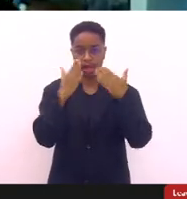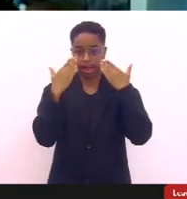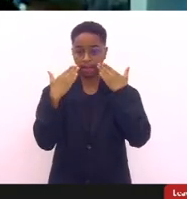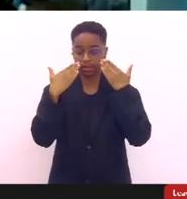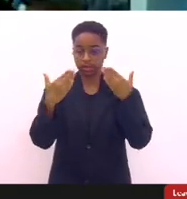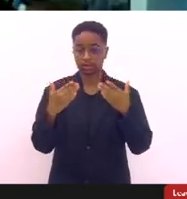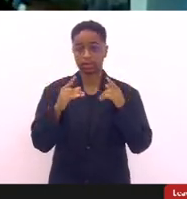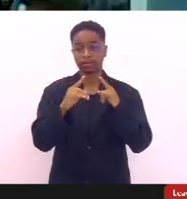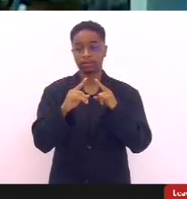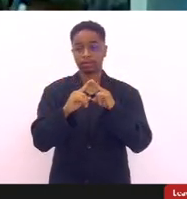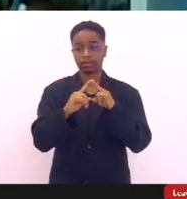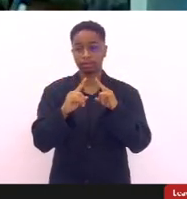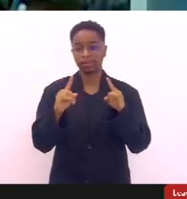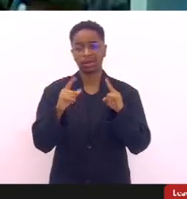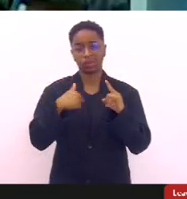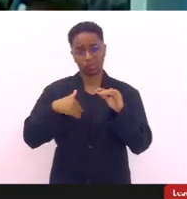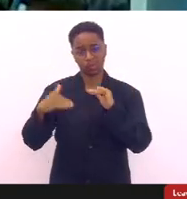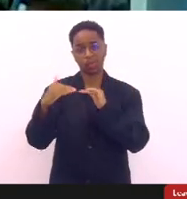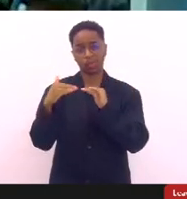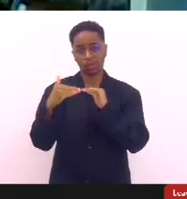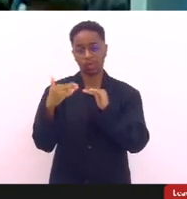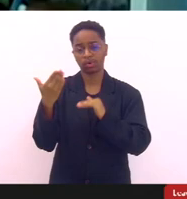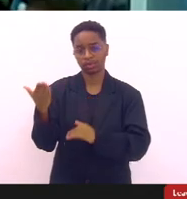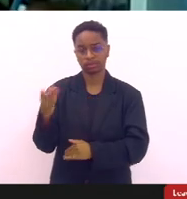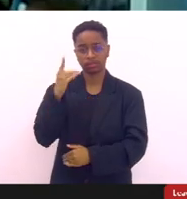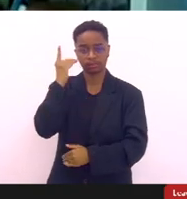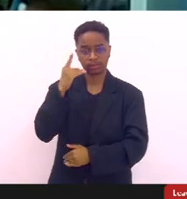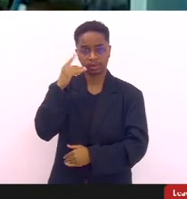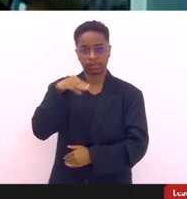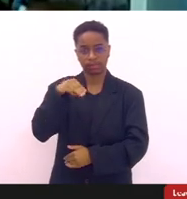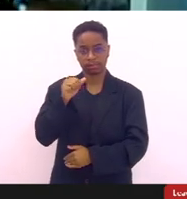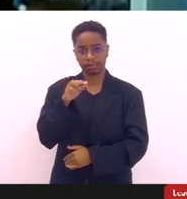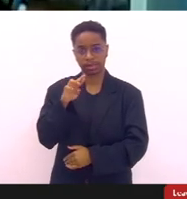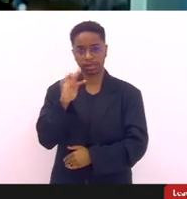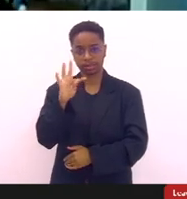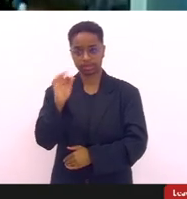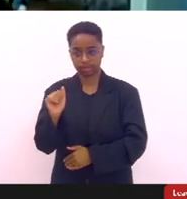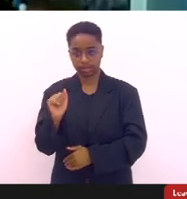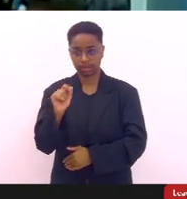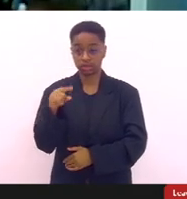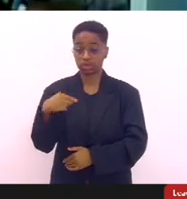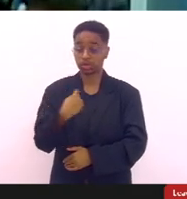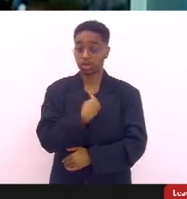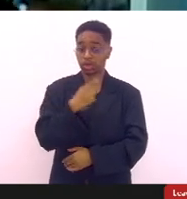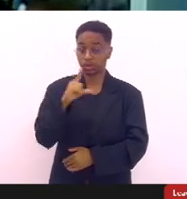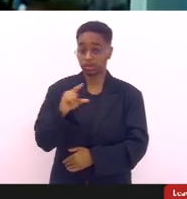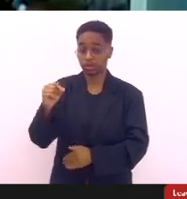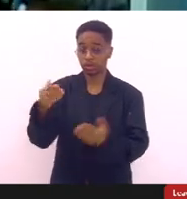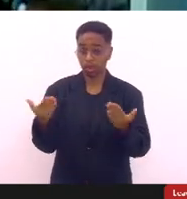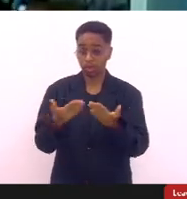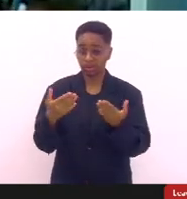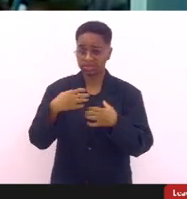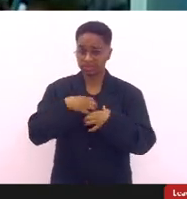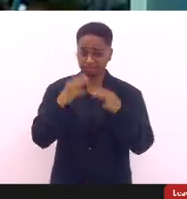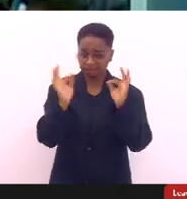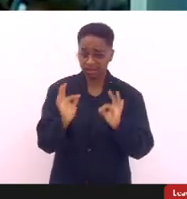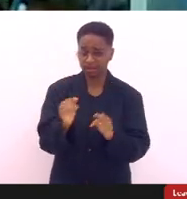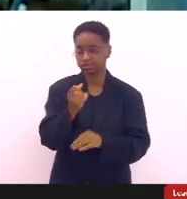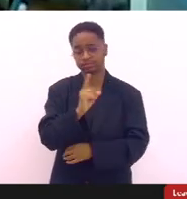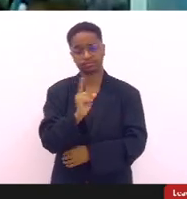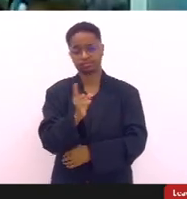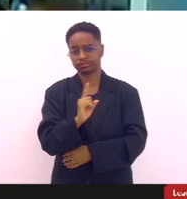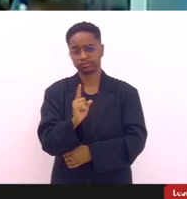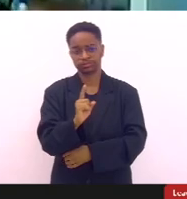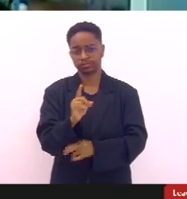que não foram, concordo plenamente com a nossa querida deputada Marta Rocha, não estamos saindo daqui nem um pouco satisfeitos.